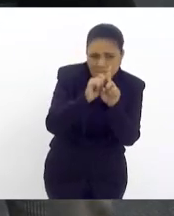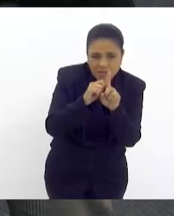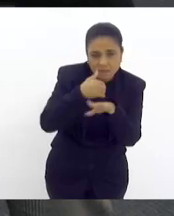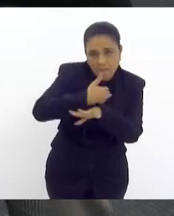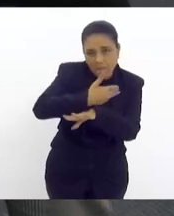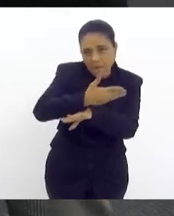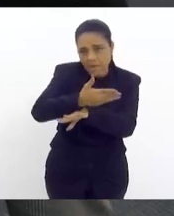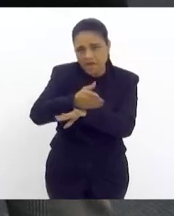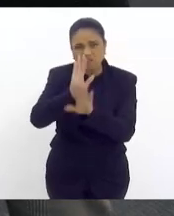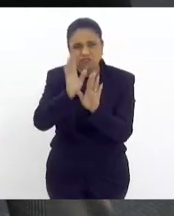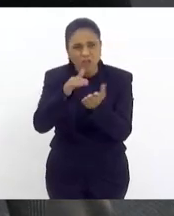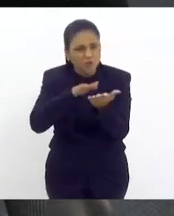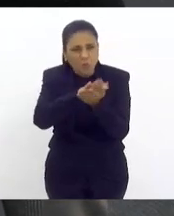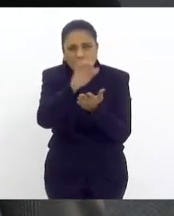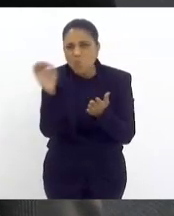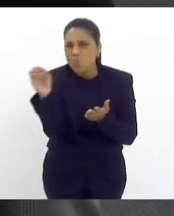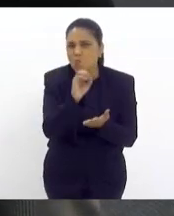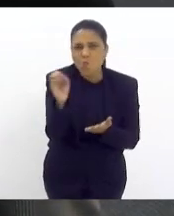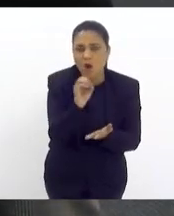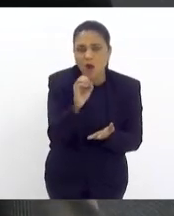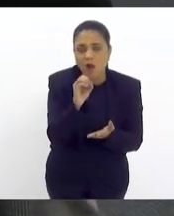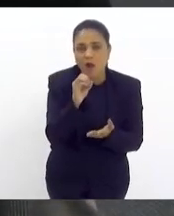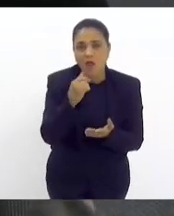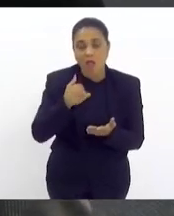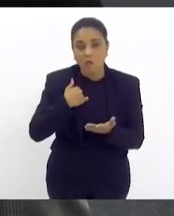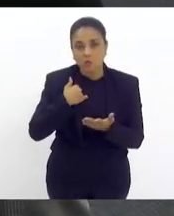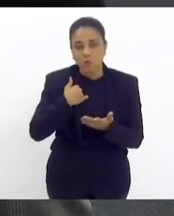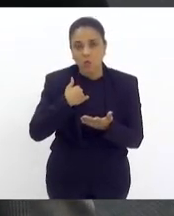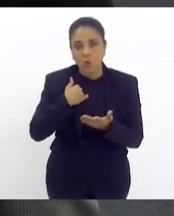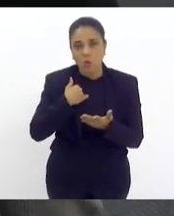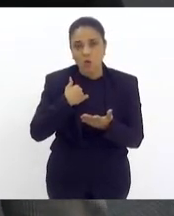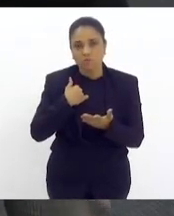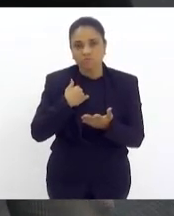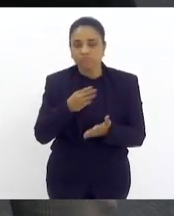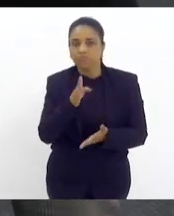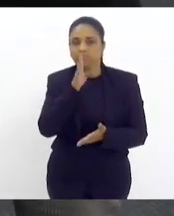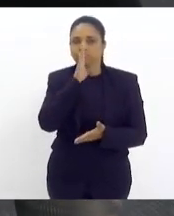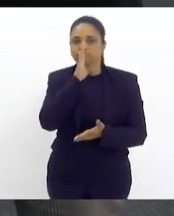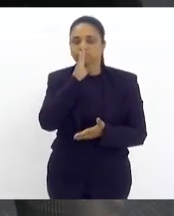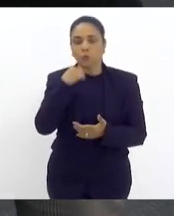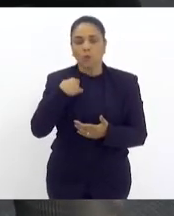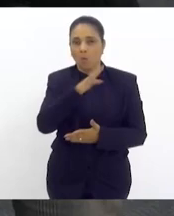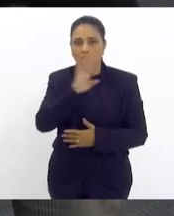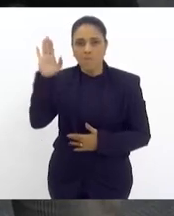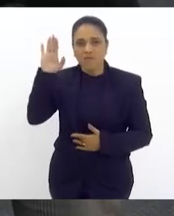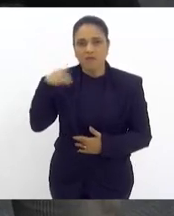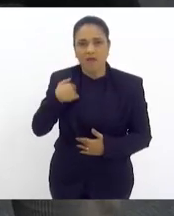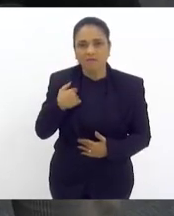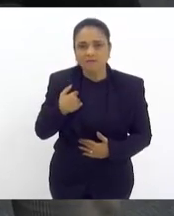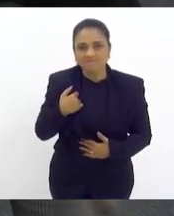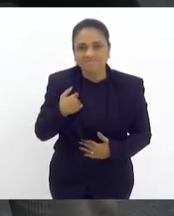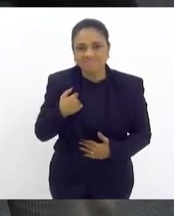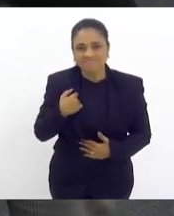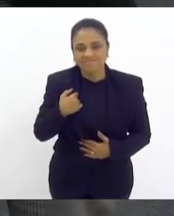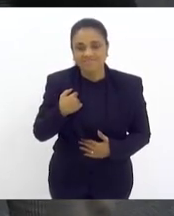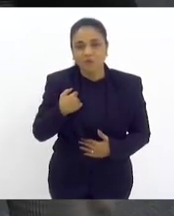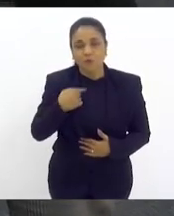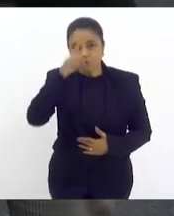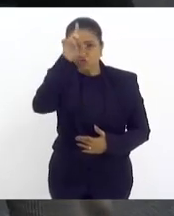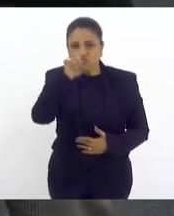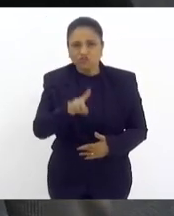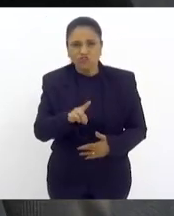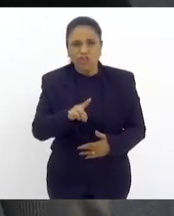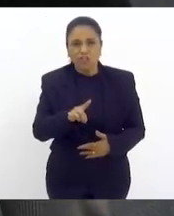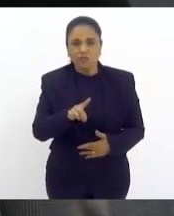seu presente eu tô sendo cerceado no meu mandato o direito de fazer